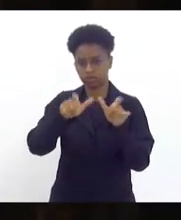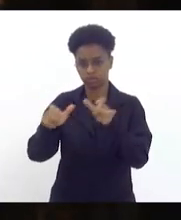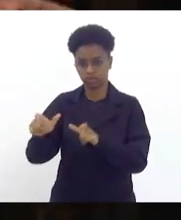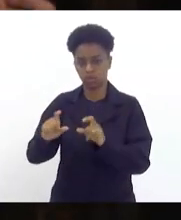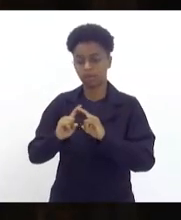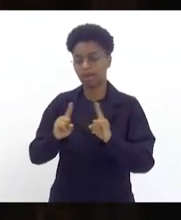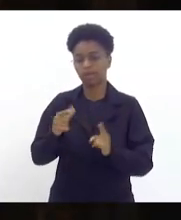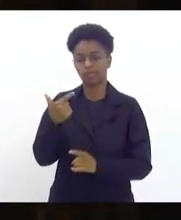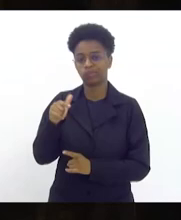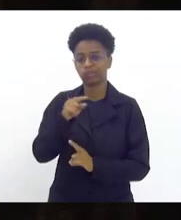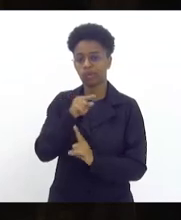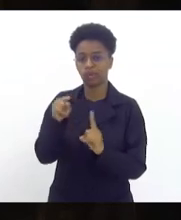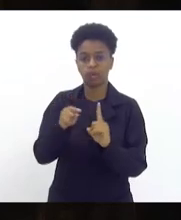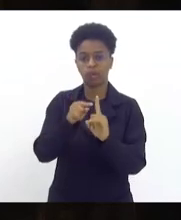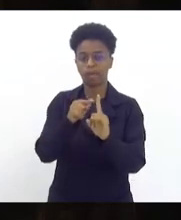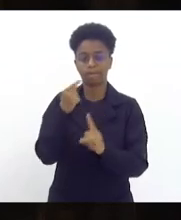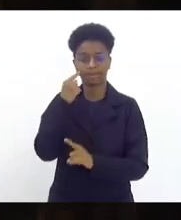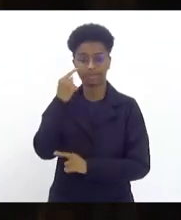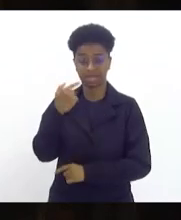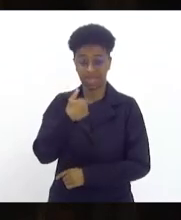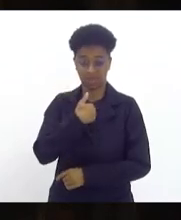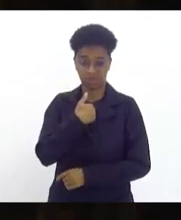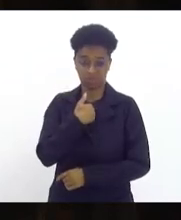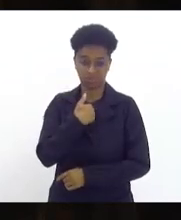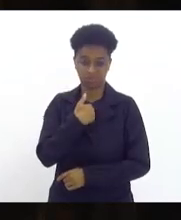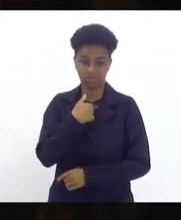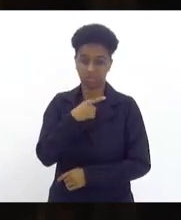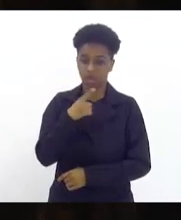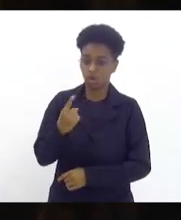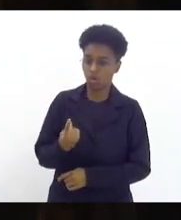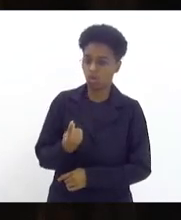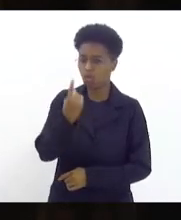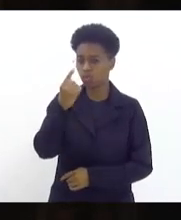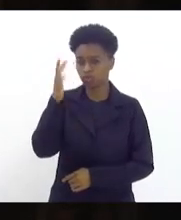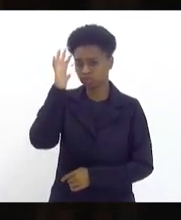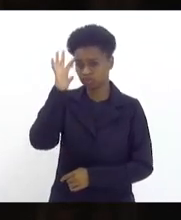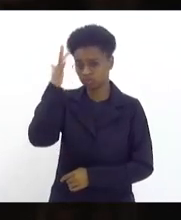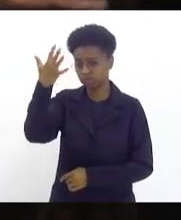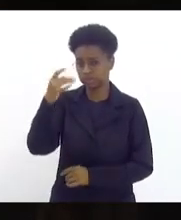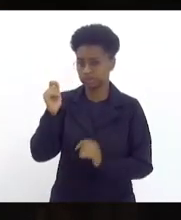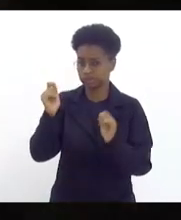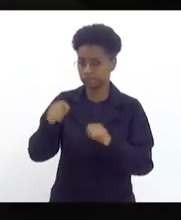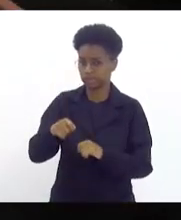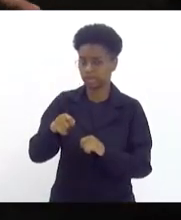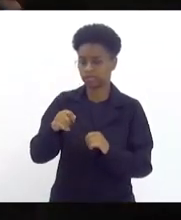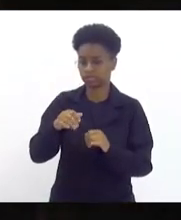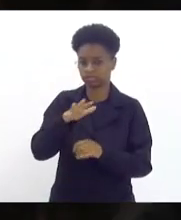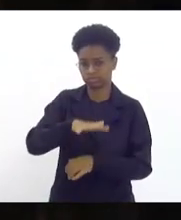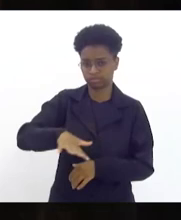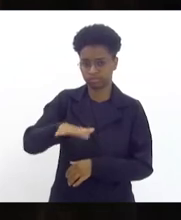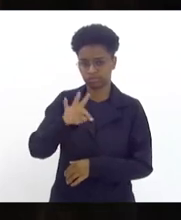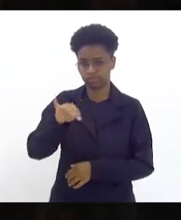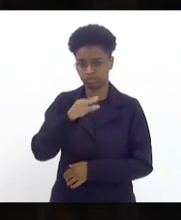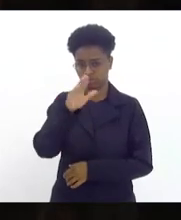a pretensão de achar que eu teria uma única solução para toda a grande Tijuca